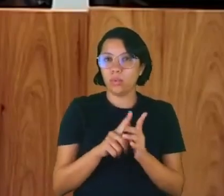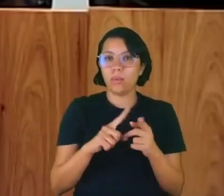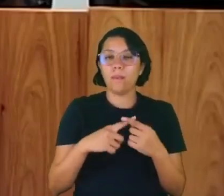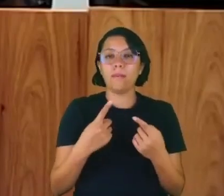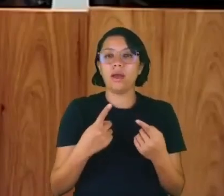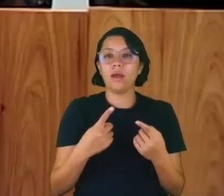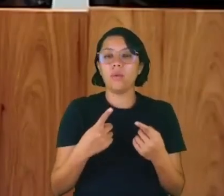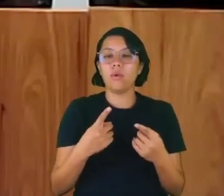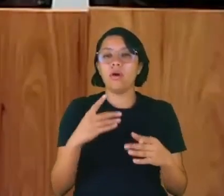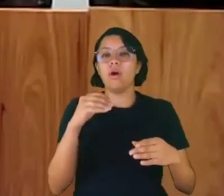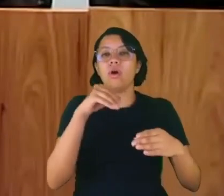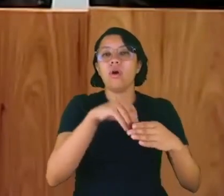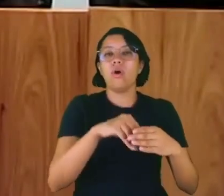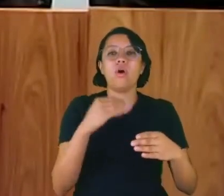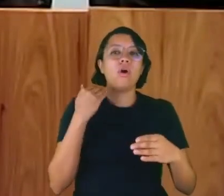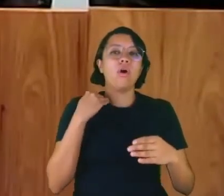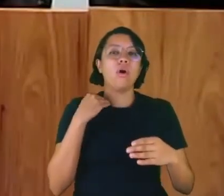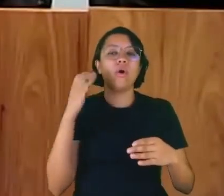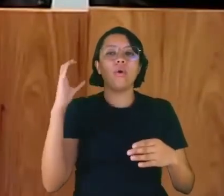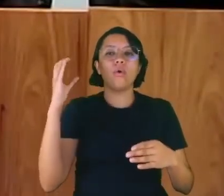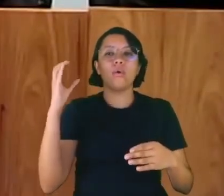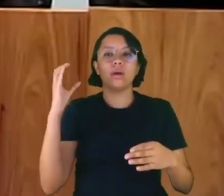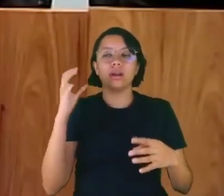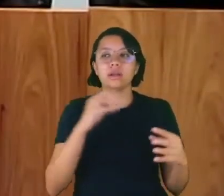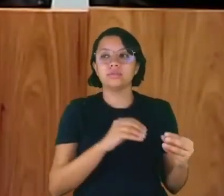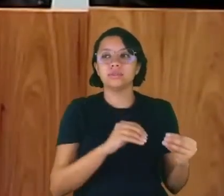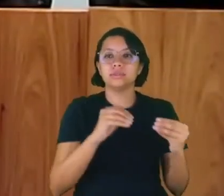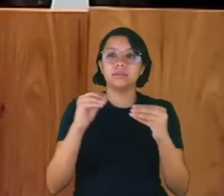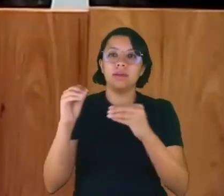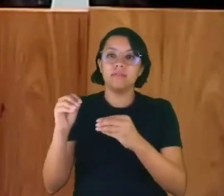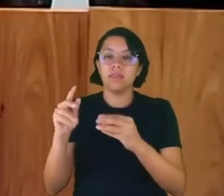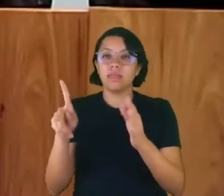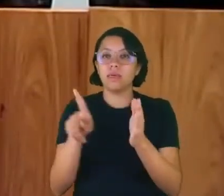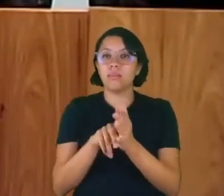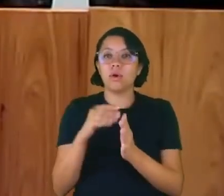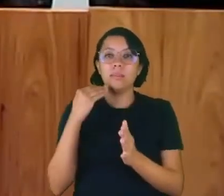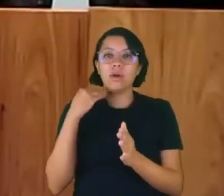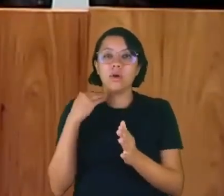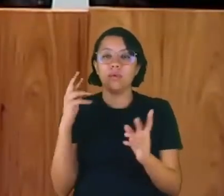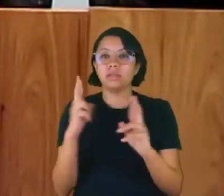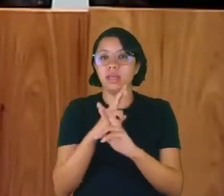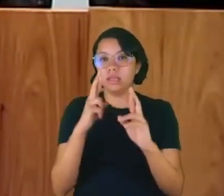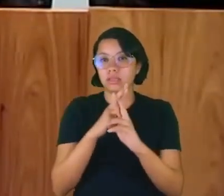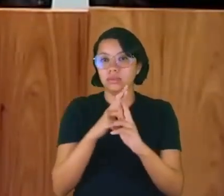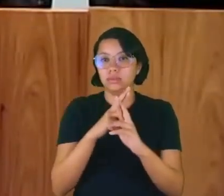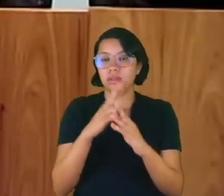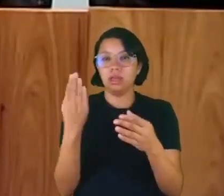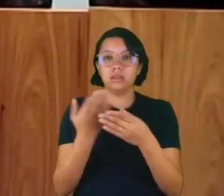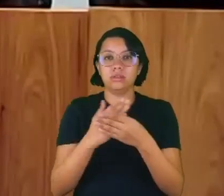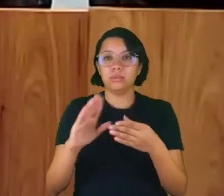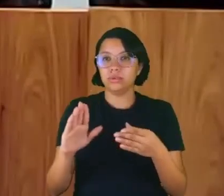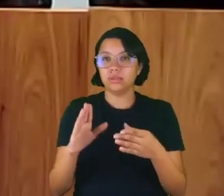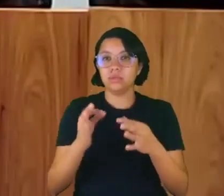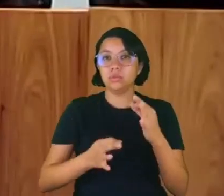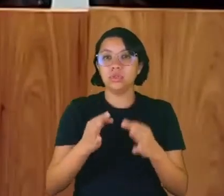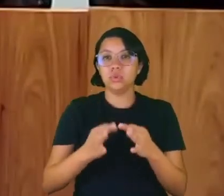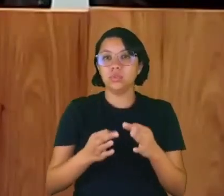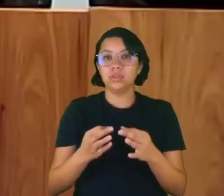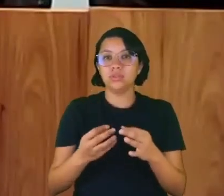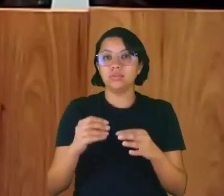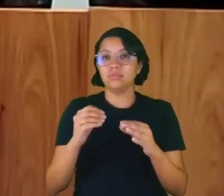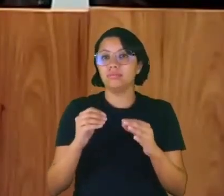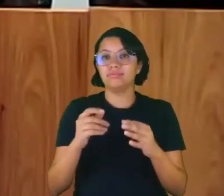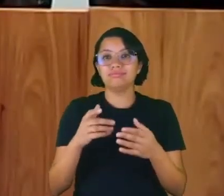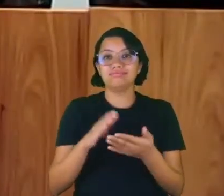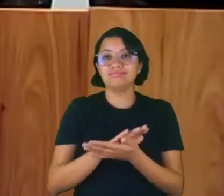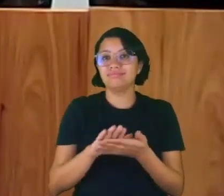o depósito tinha que ser, o crédito devia ser feito na conta vinculada. E em juízo não restava nada.